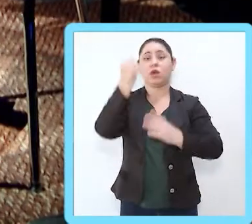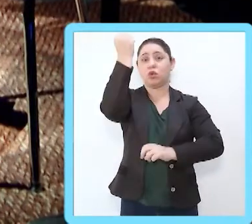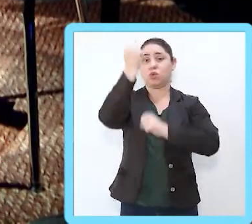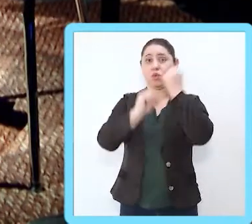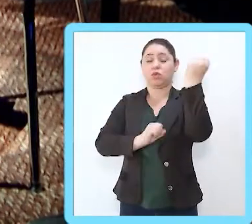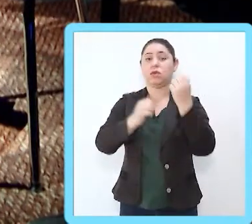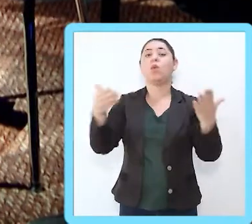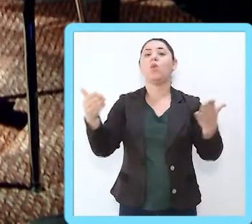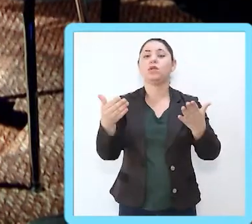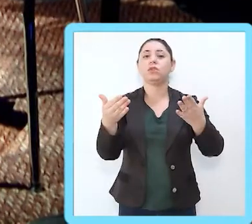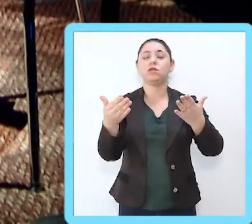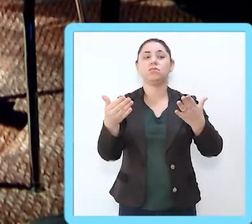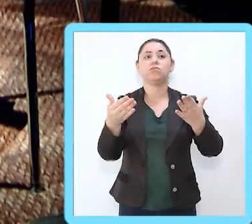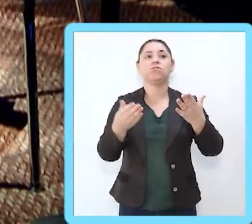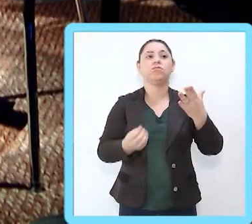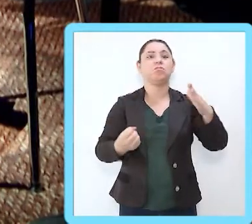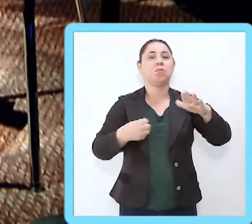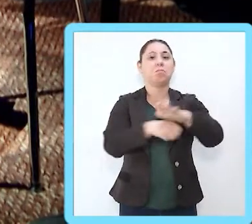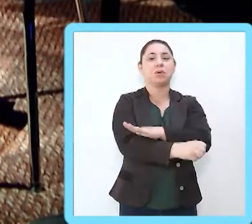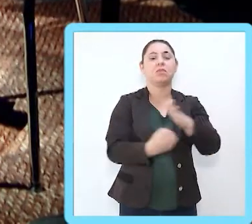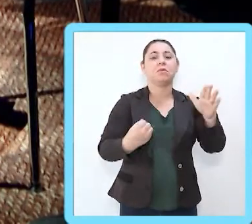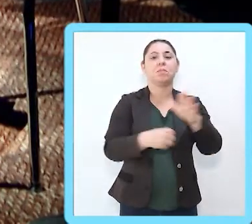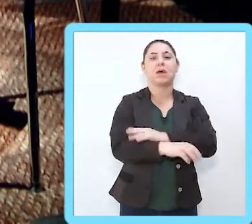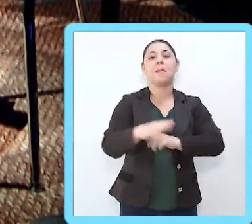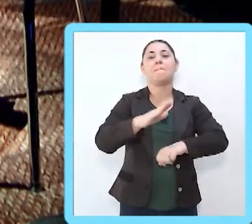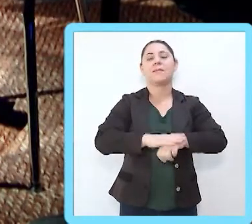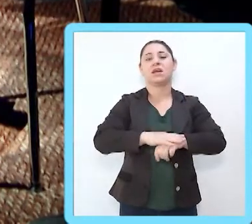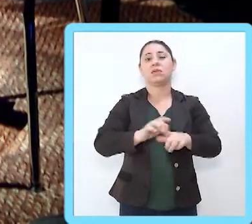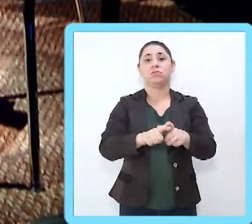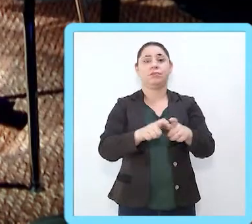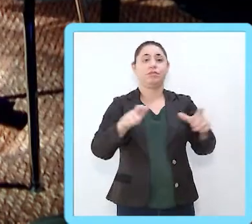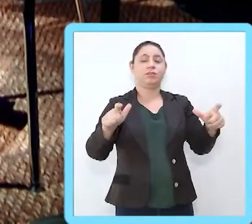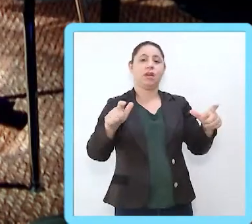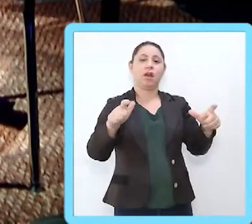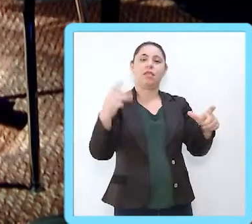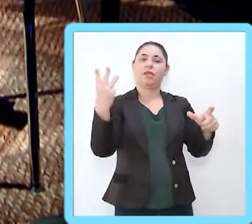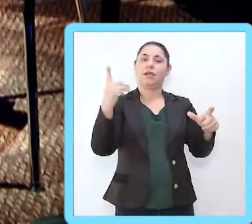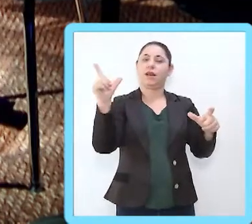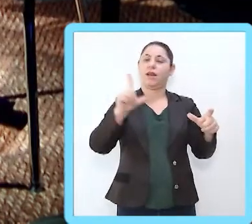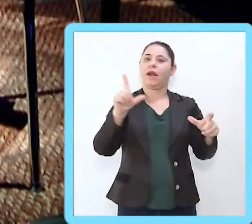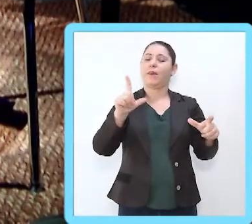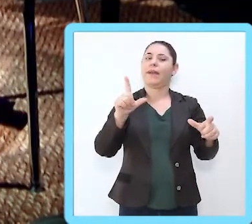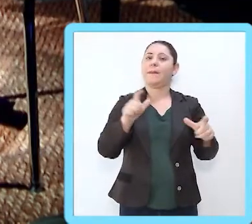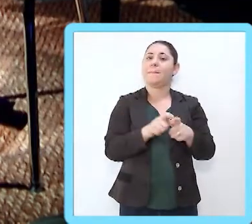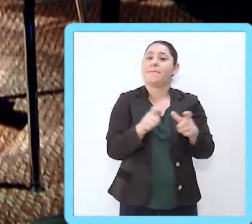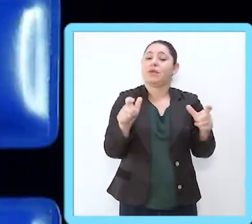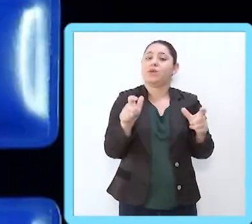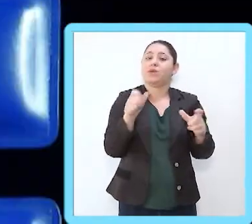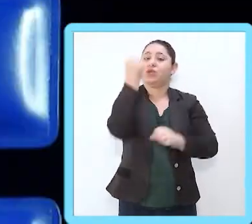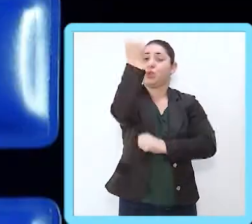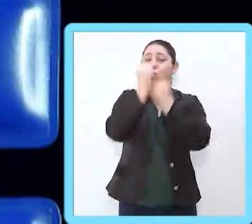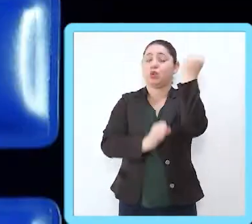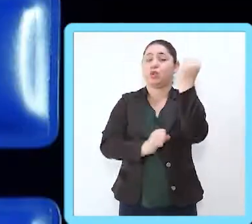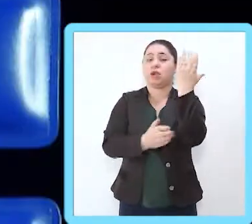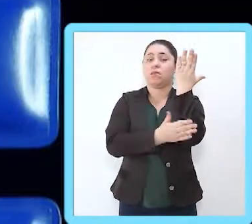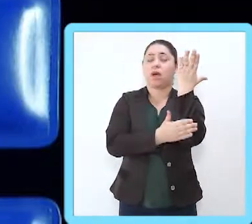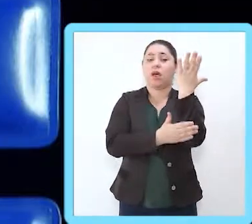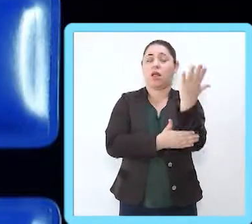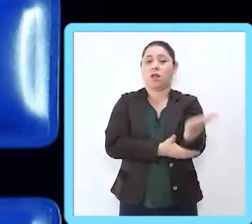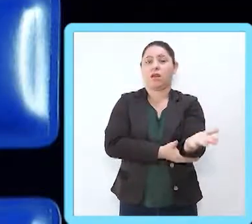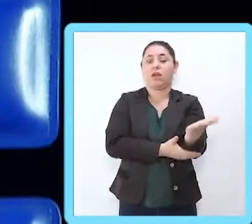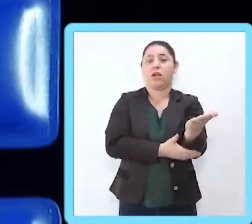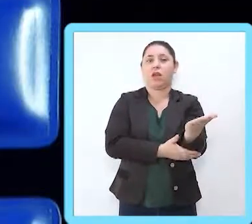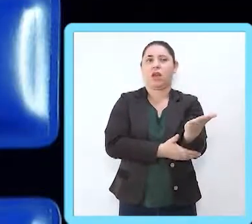estão implantadas aí. Talvez sejam as maiores indústrias de celulose do mundo estejam em Três Lagoas, sabe? Água Clara,